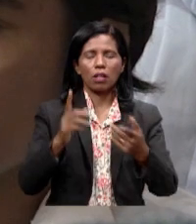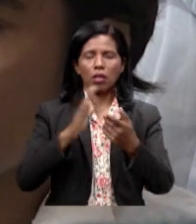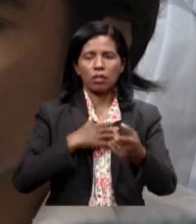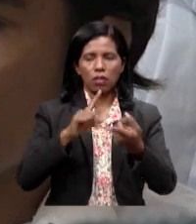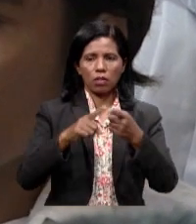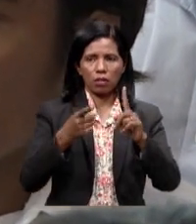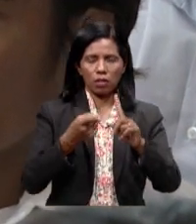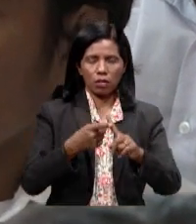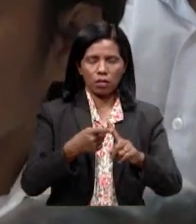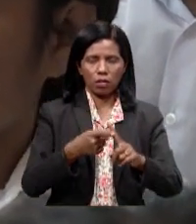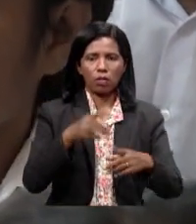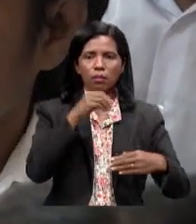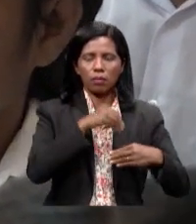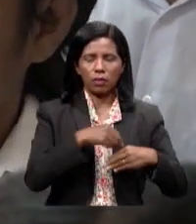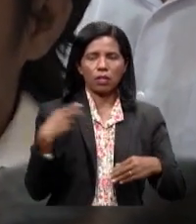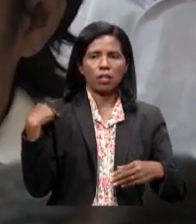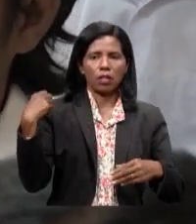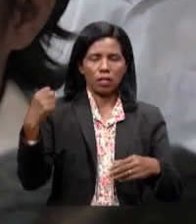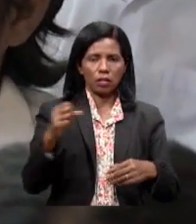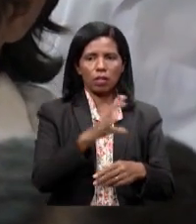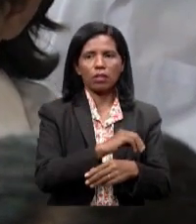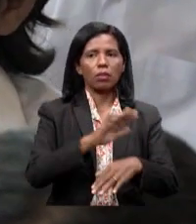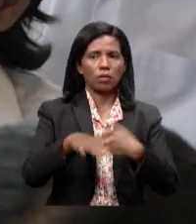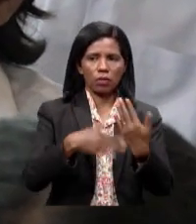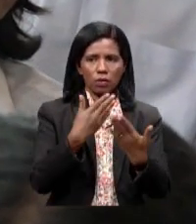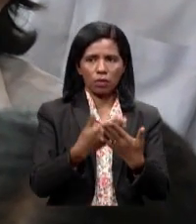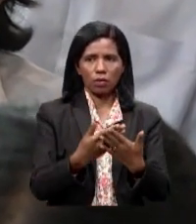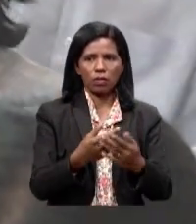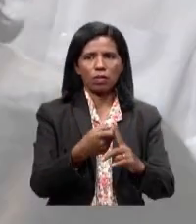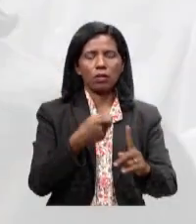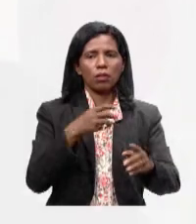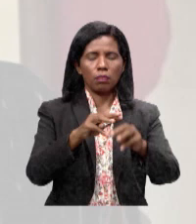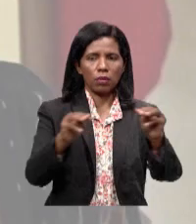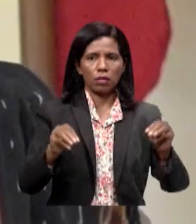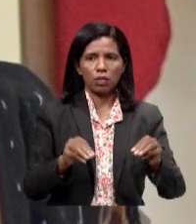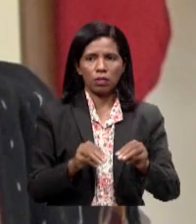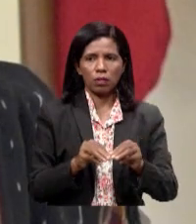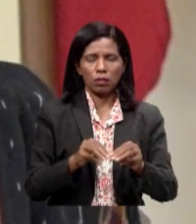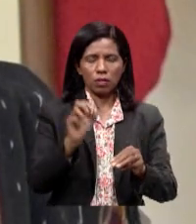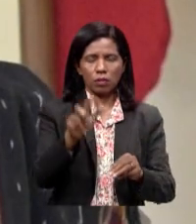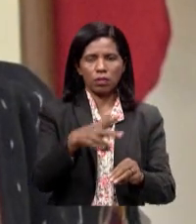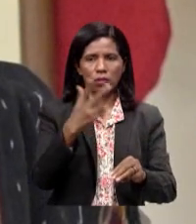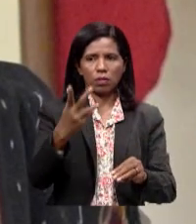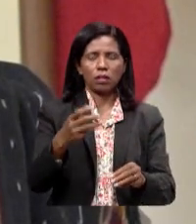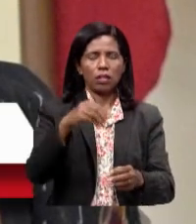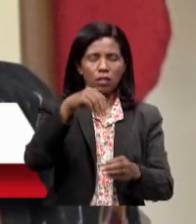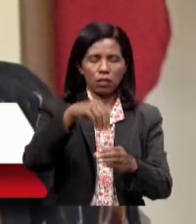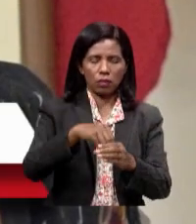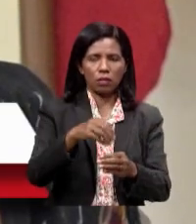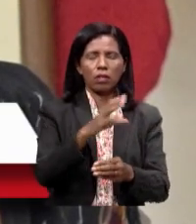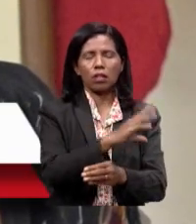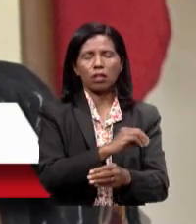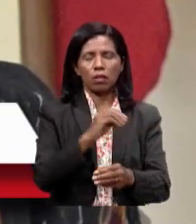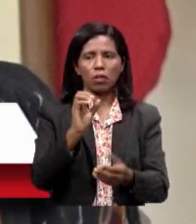bolsa habit, bolsa parcial, sirohoto, os municípios, a nobre sentoro, inclui Raioa,